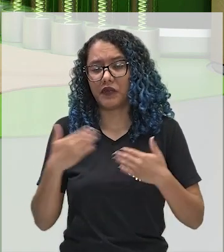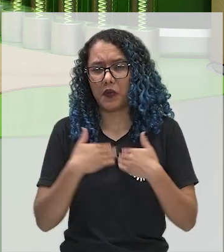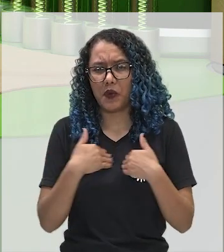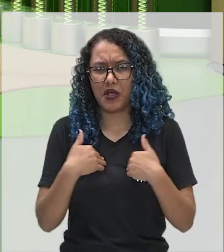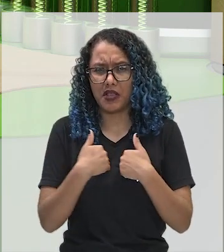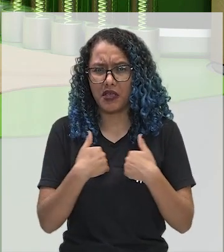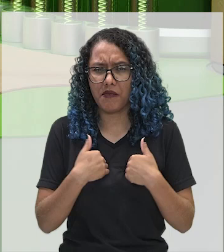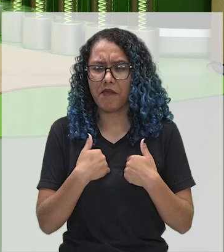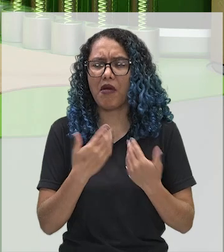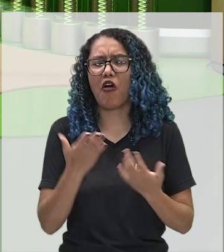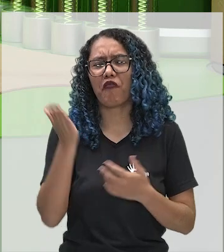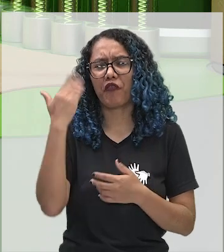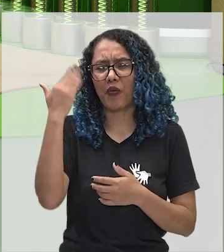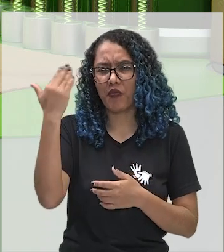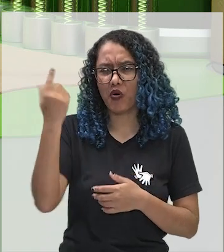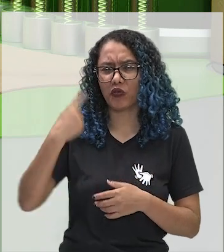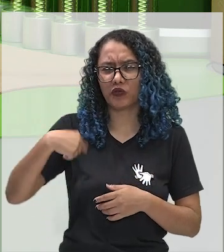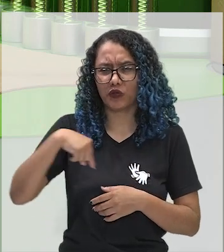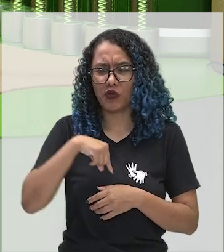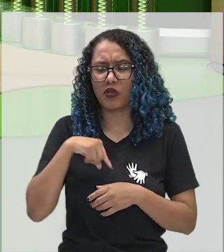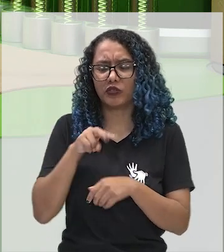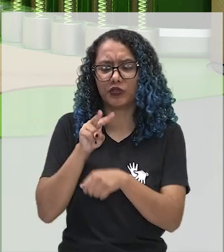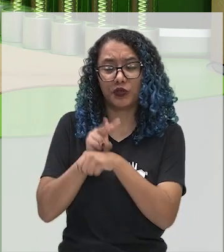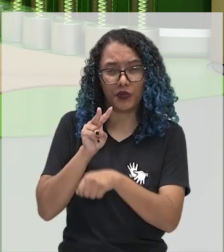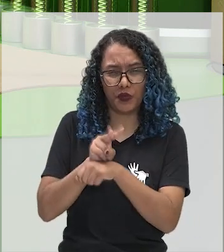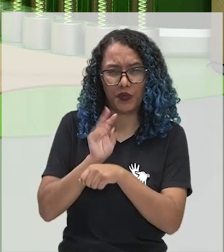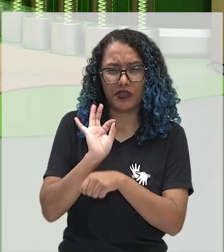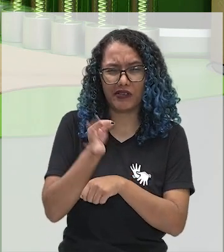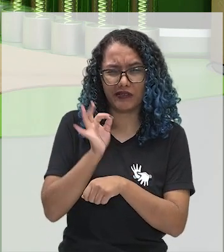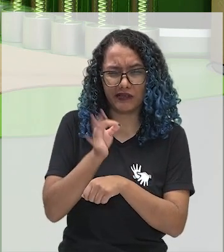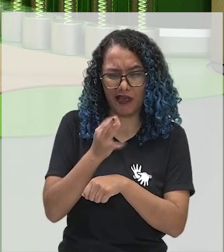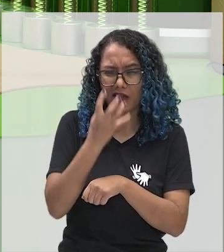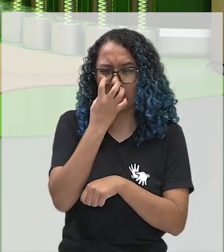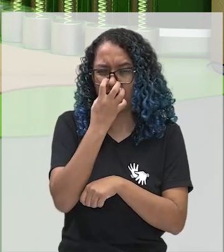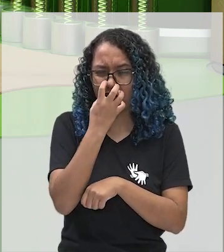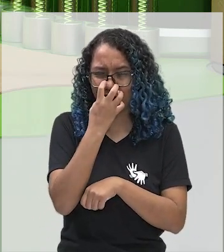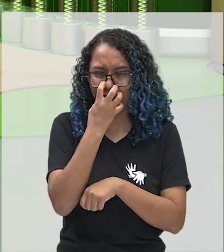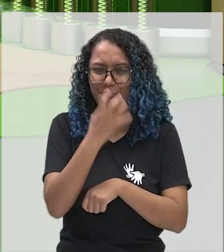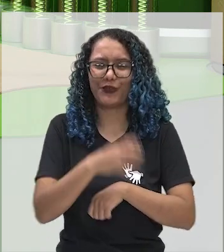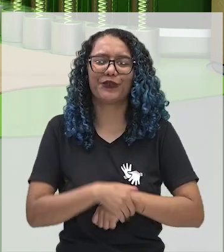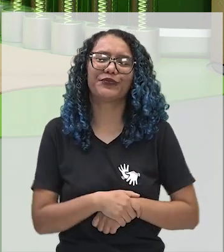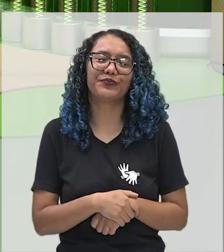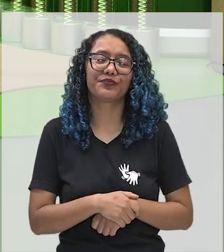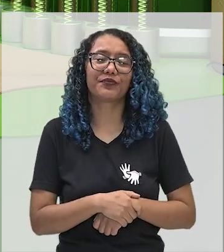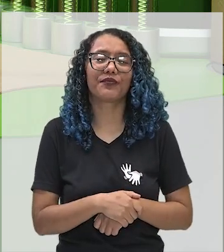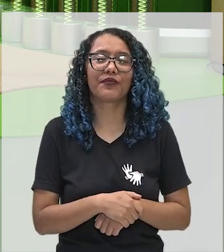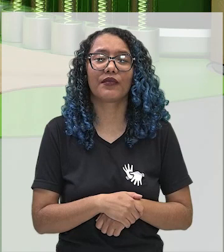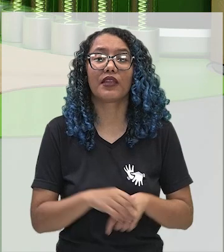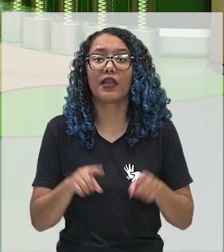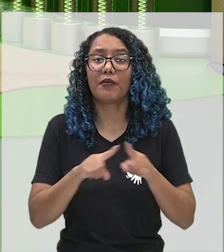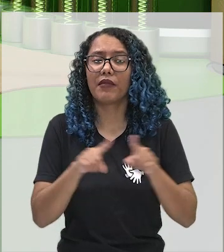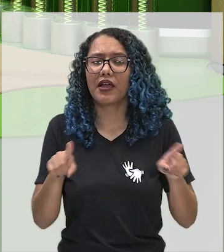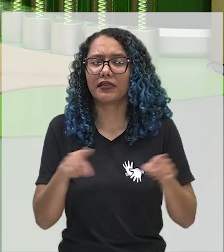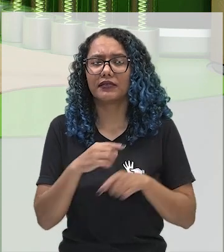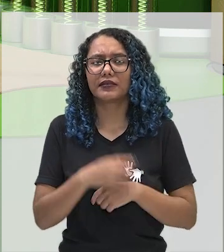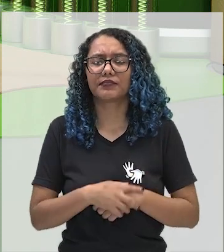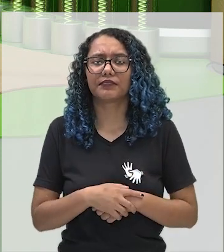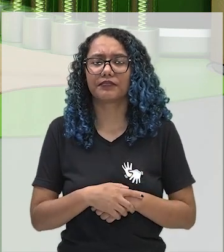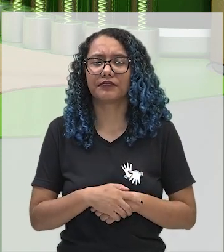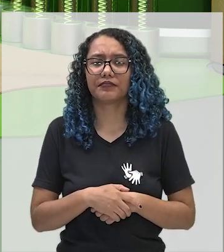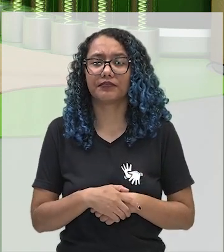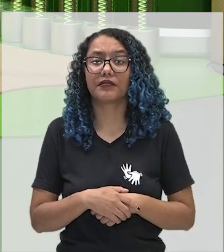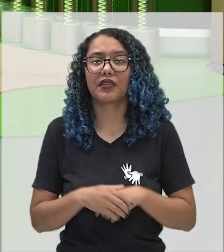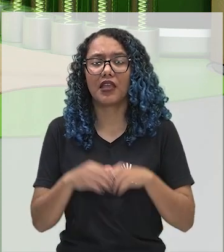muito conhecido, né? Muitos de nós criamos animais domésticos como esse, o cachorro. Mas essa palavra, né,